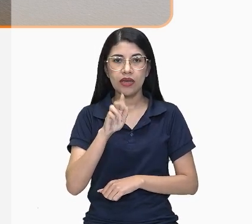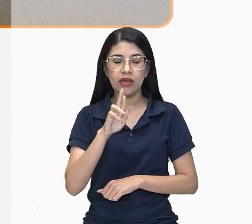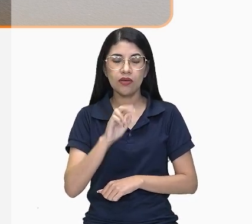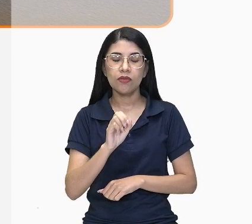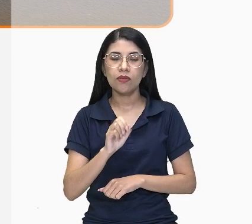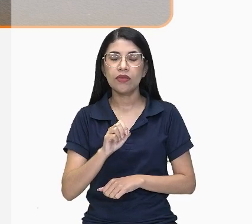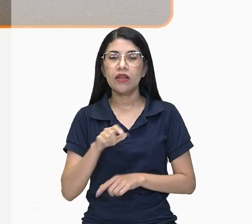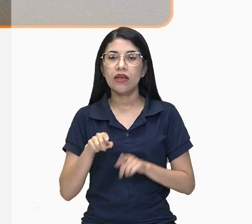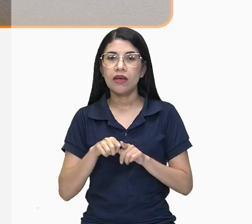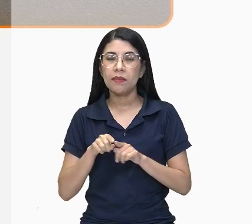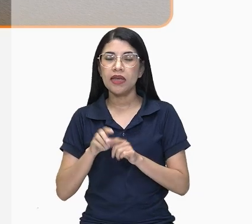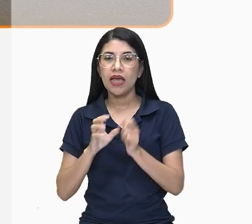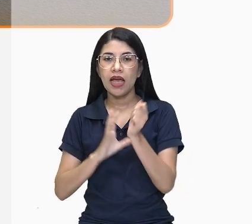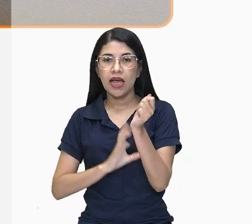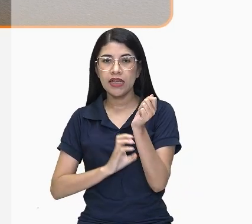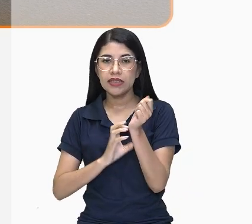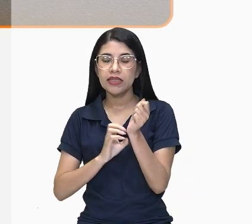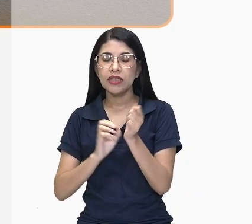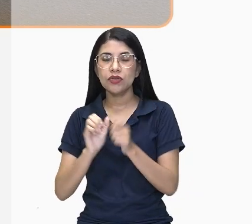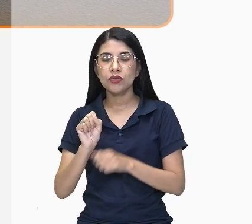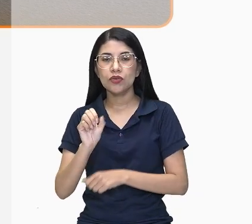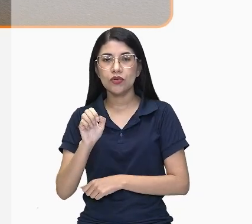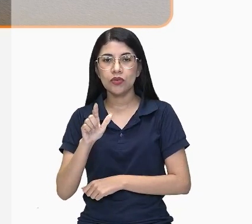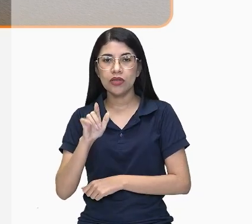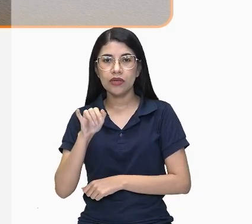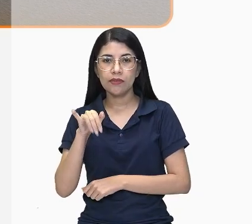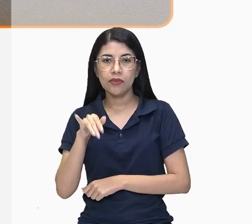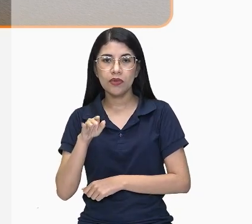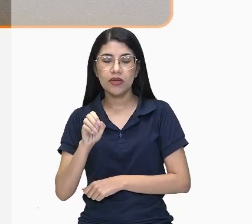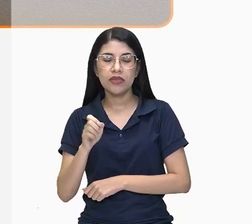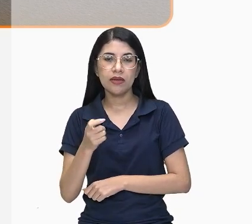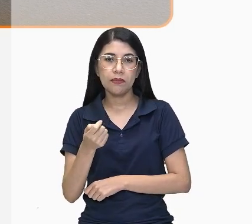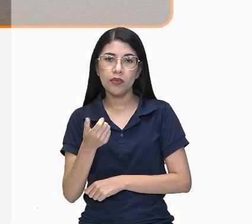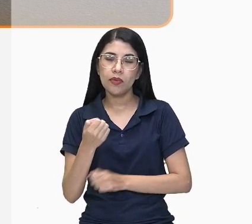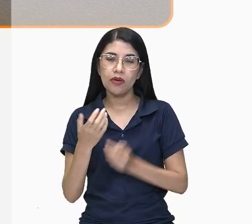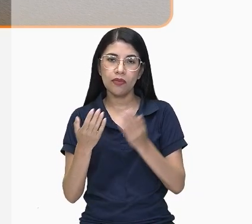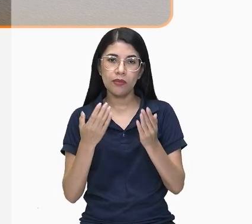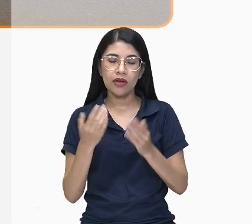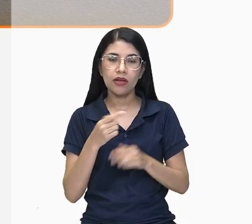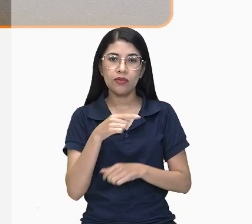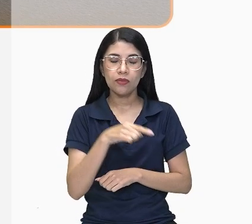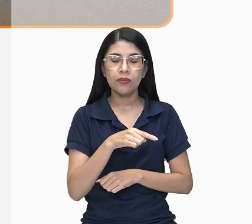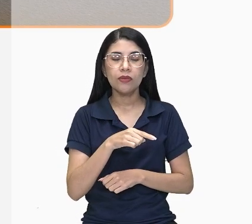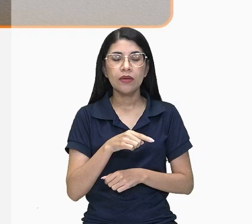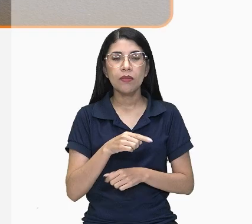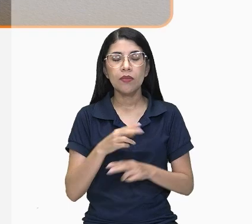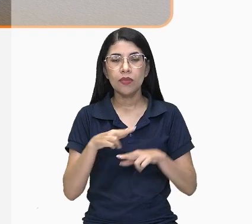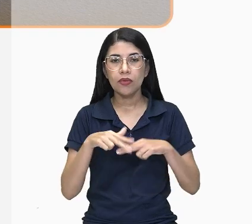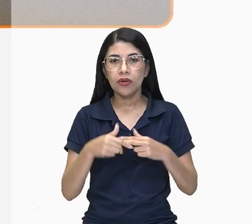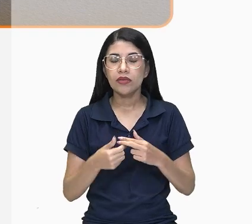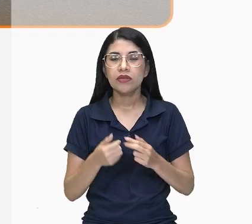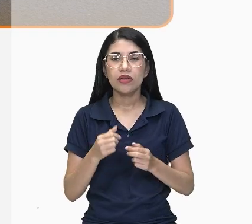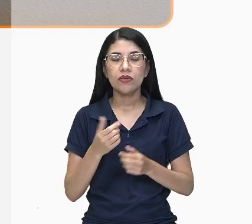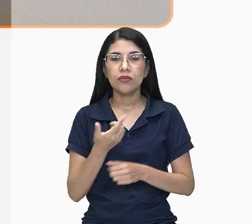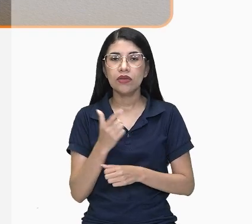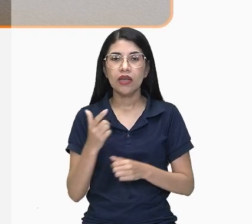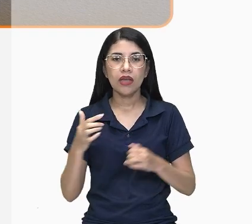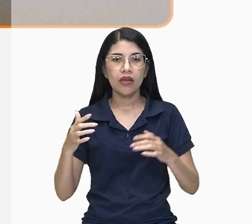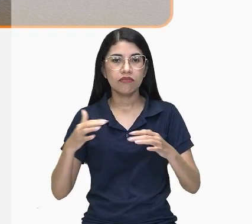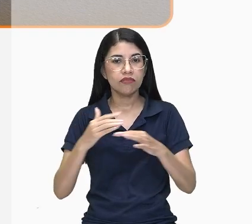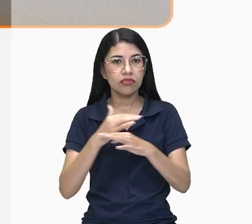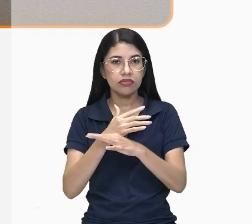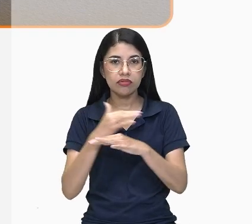Rio Solimões. Então, devido a essas características, eles não se misturam